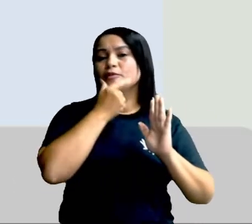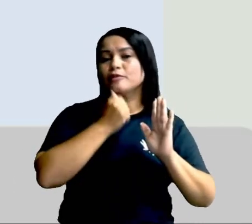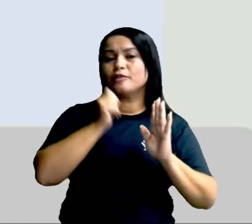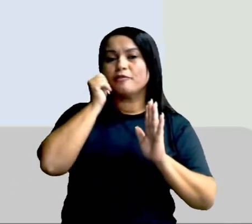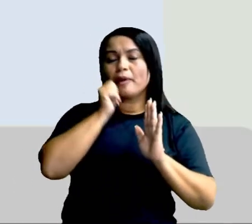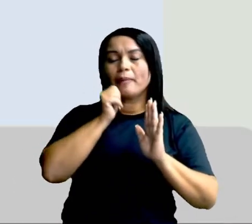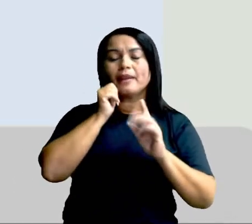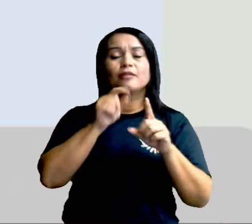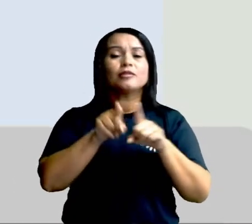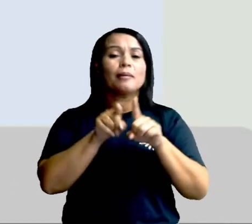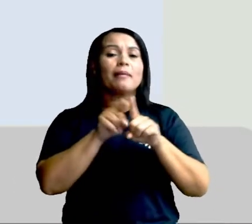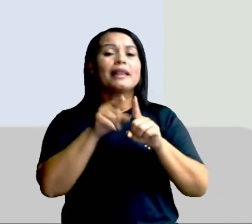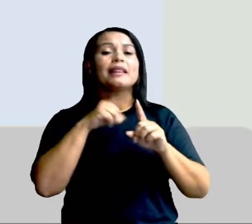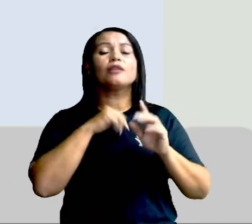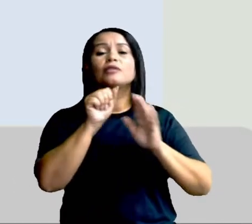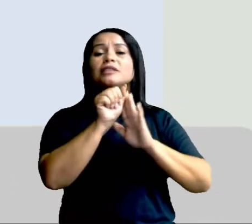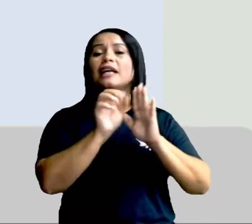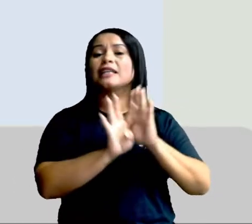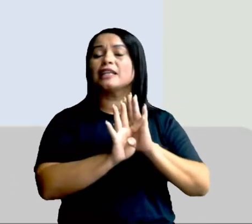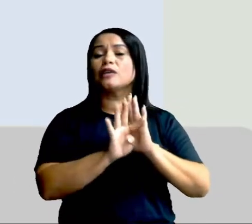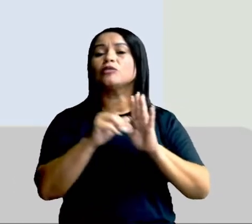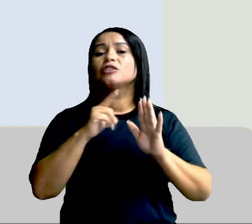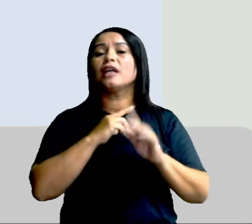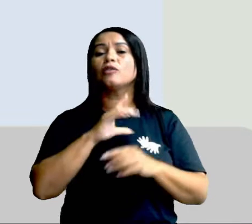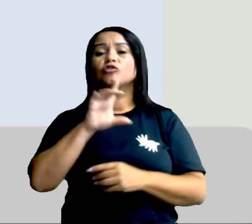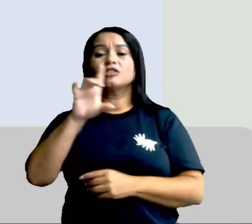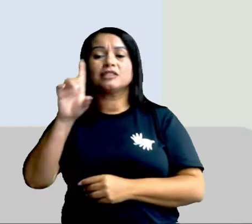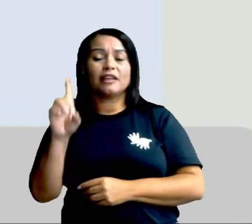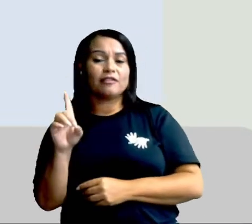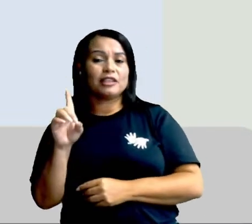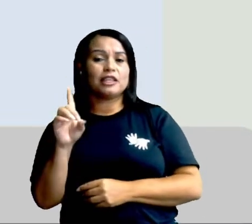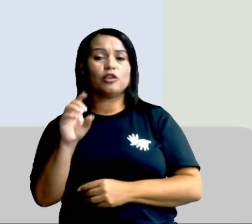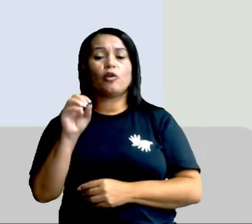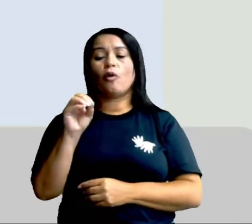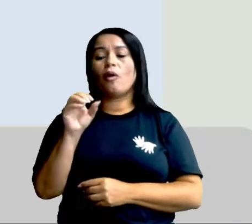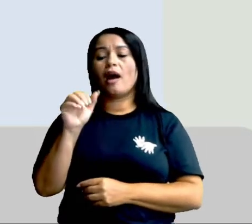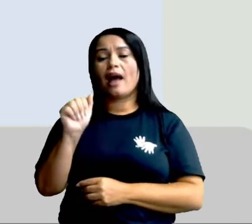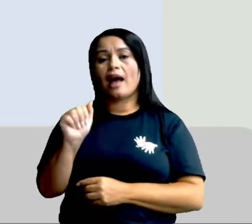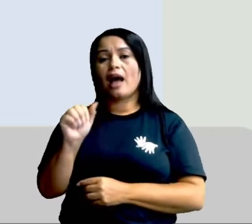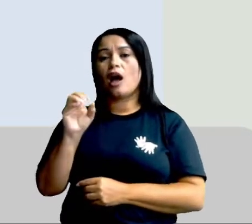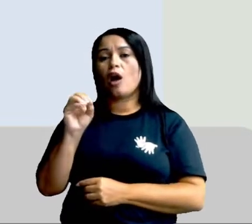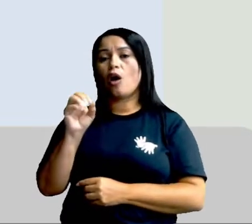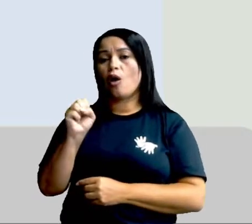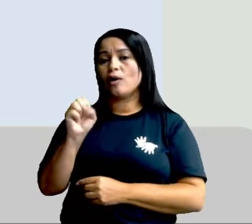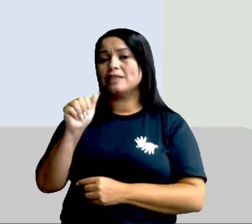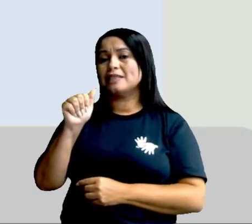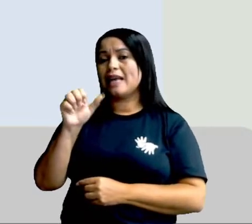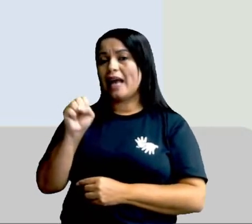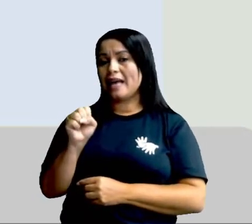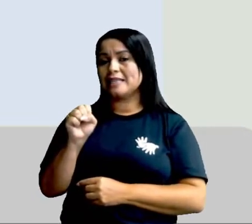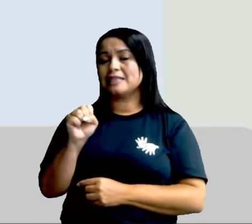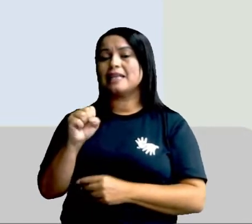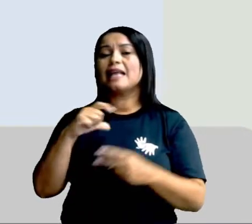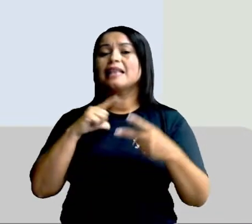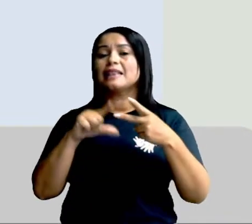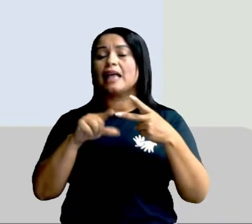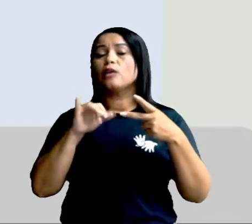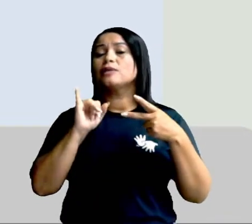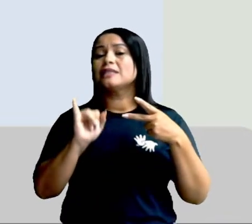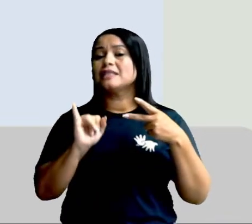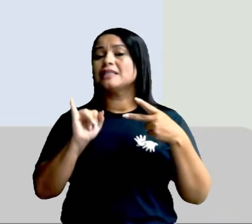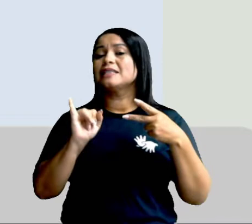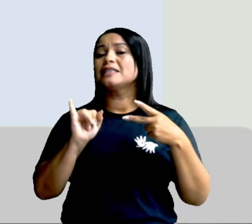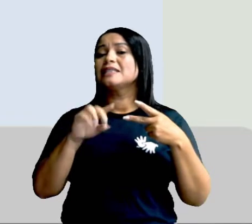substantivos, os artigos, eles são classificados em definidos, o, a, os e as, e